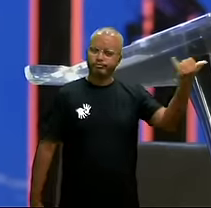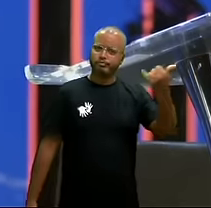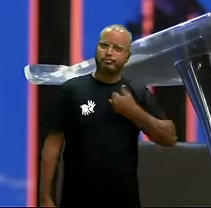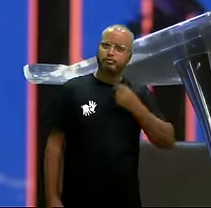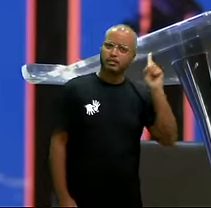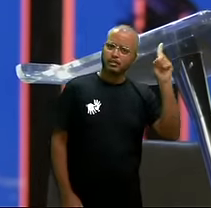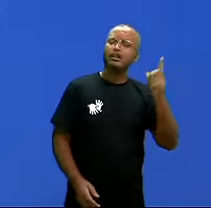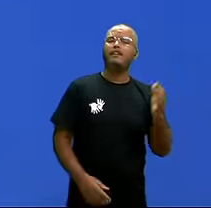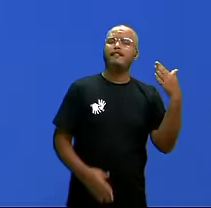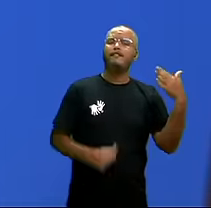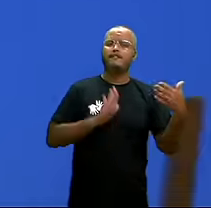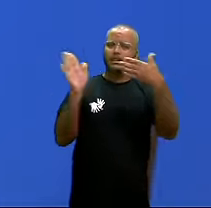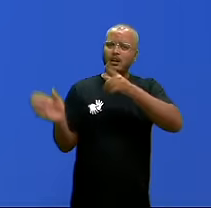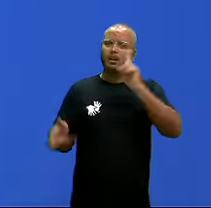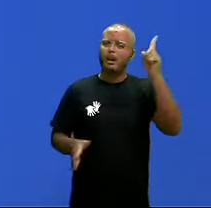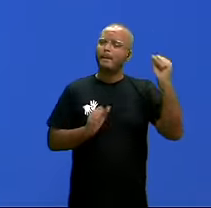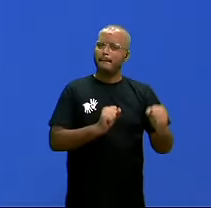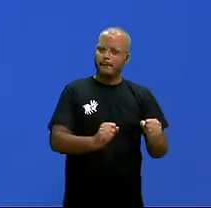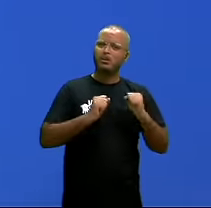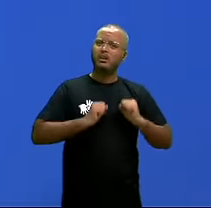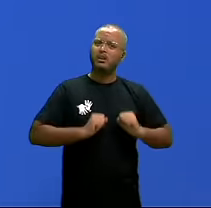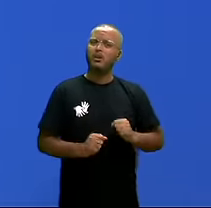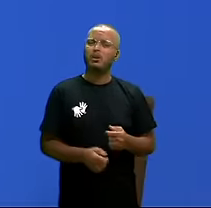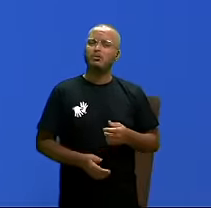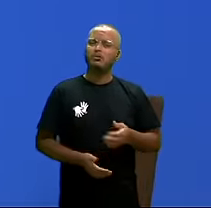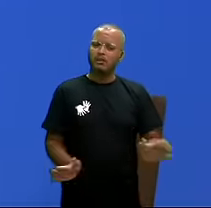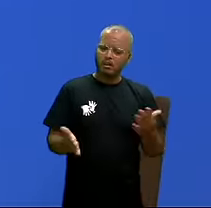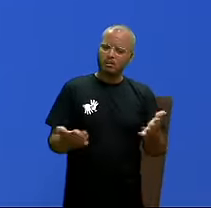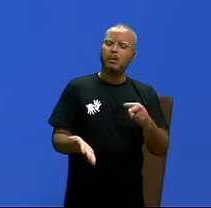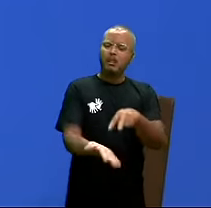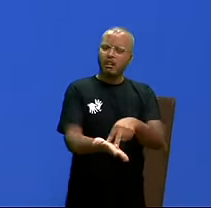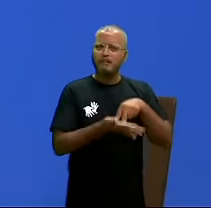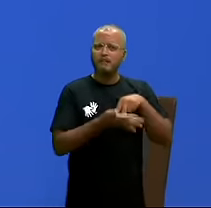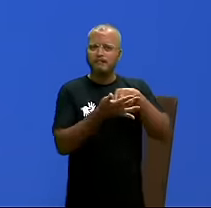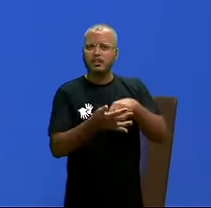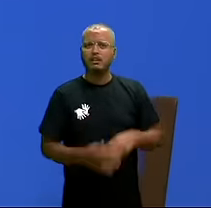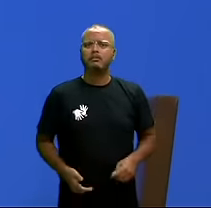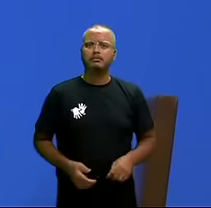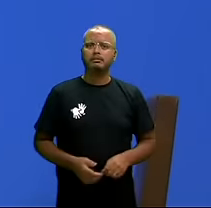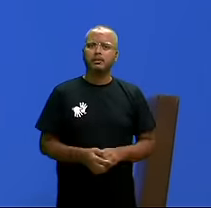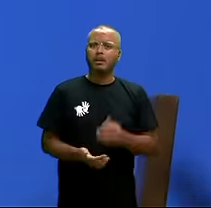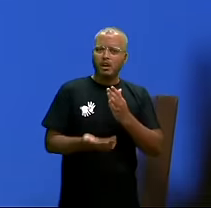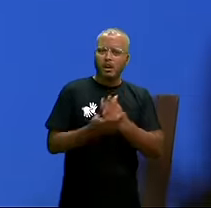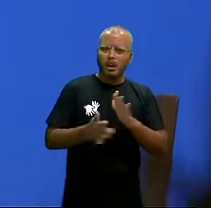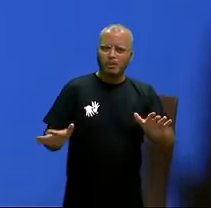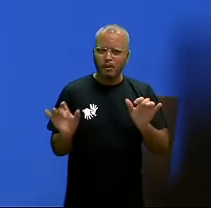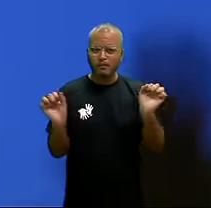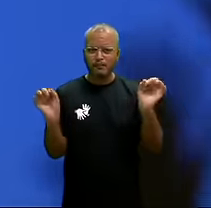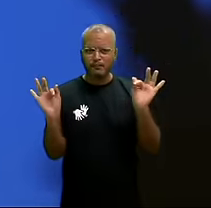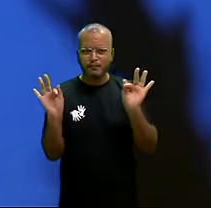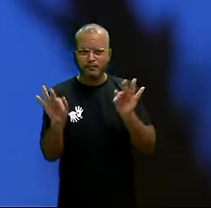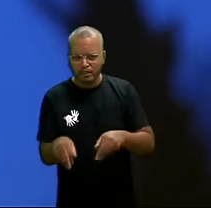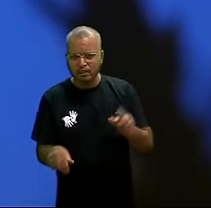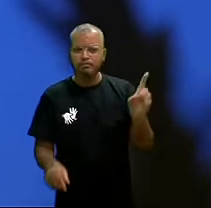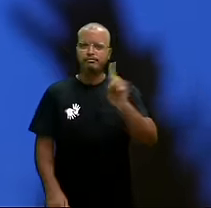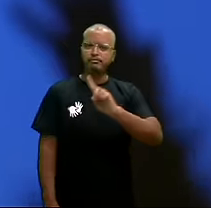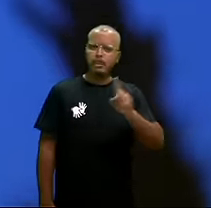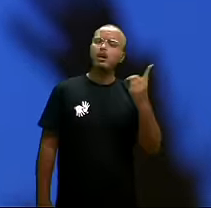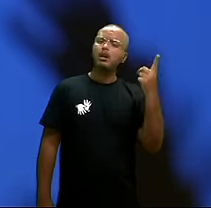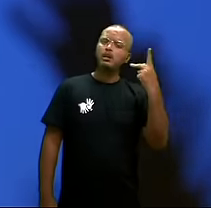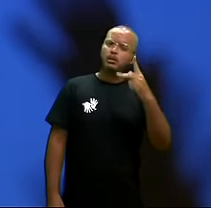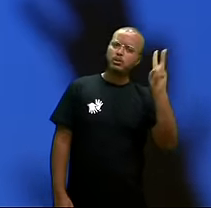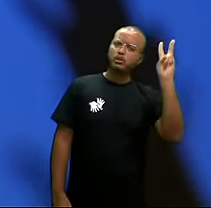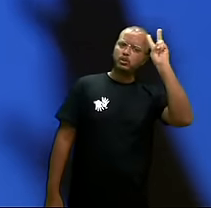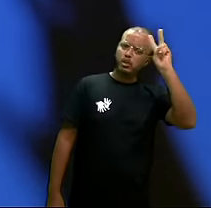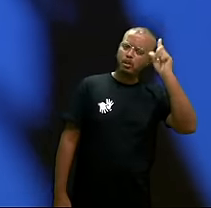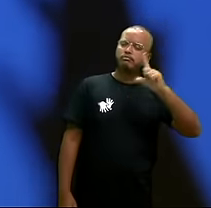muda, Ele é fiel, Ele é poderoso. Quem está ouvindo o que eu estou falando? Levanta, Deus está vindo aí, ainda não acabou. A tua história tem um ponto final, e o ponto